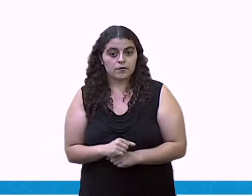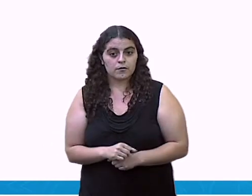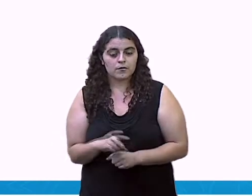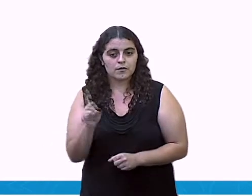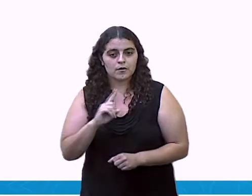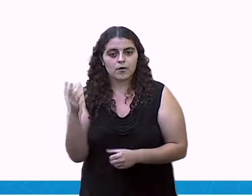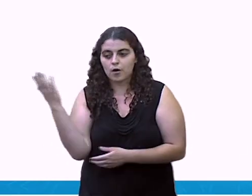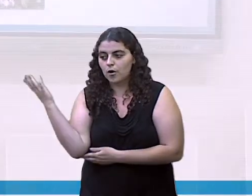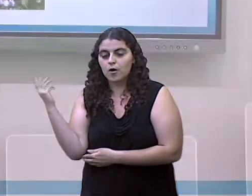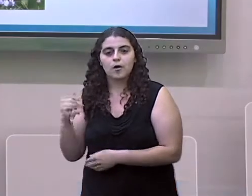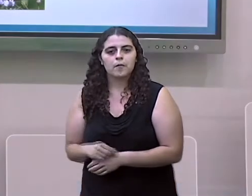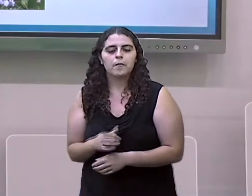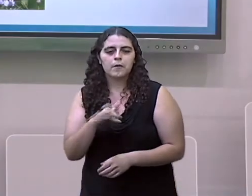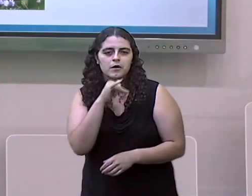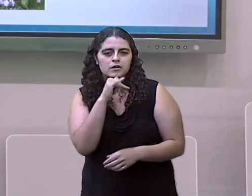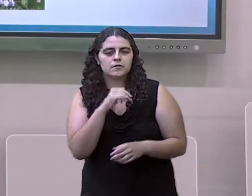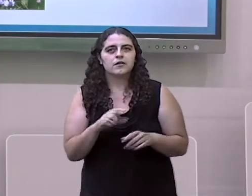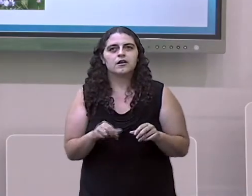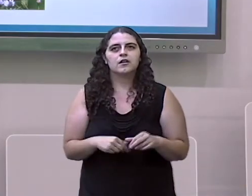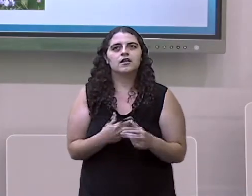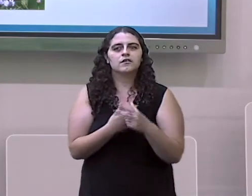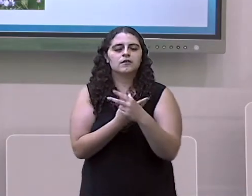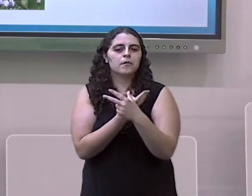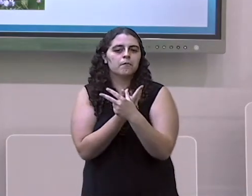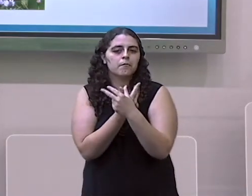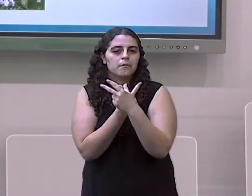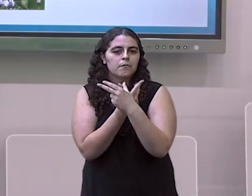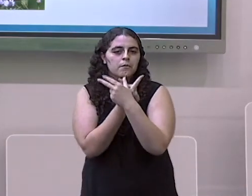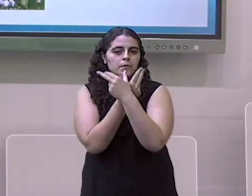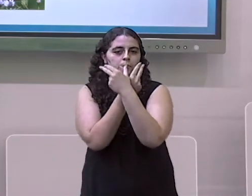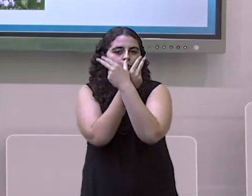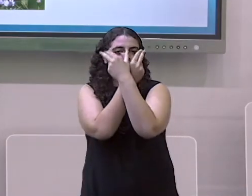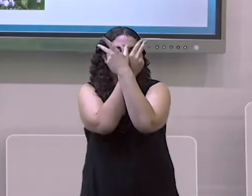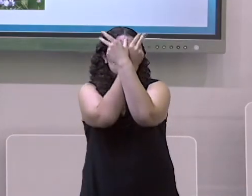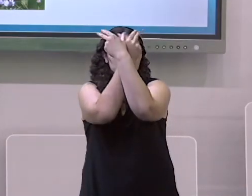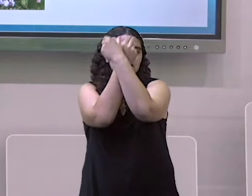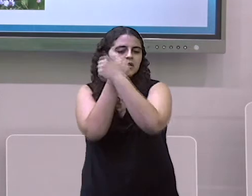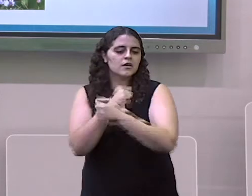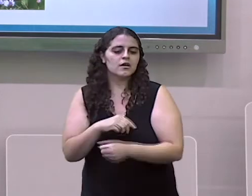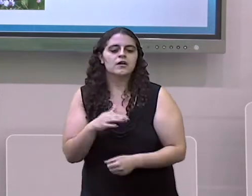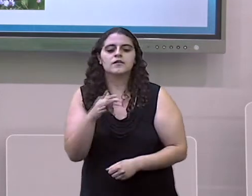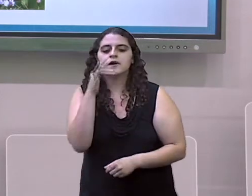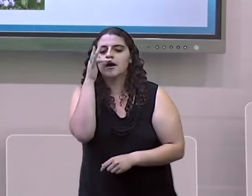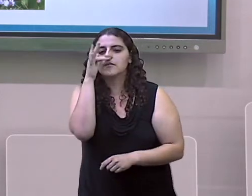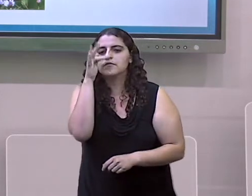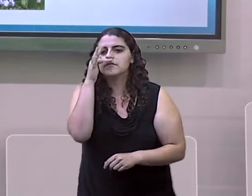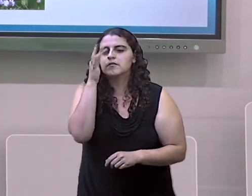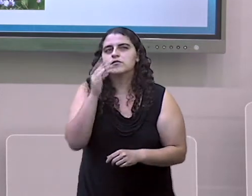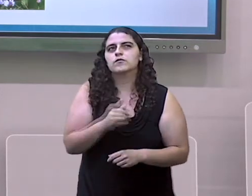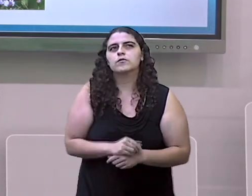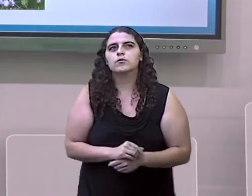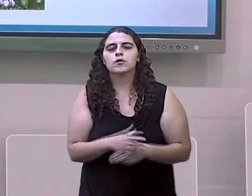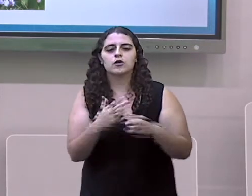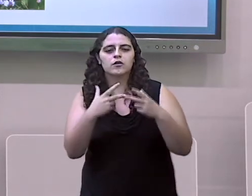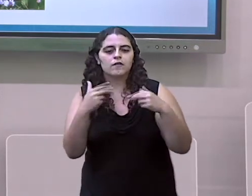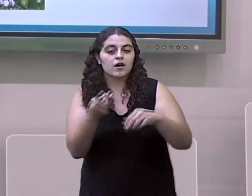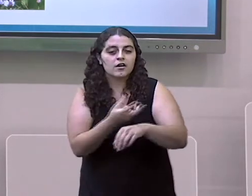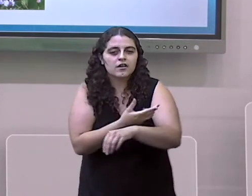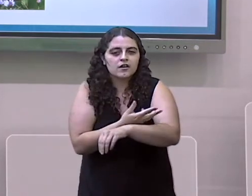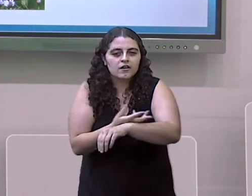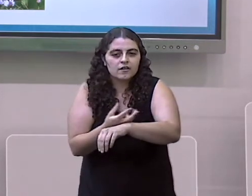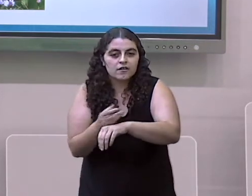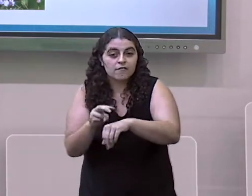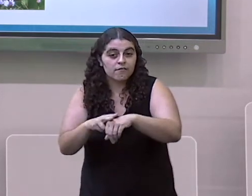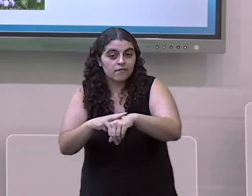ações do homem. Então, o que podemos aqui remeter? As aulas que falam sobre a cidade-campo. Então, a gente vai lá na natureza,